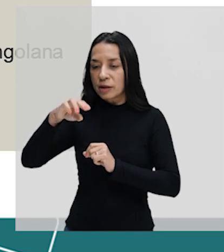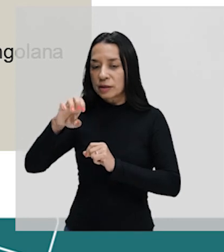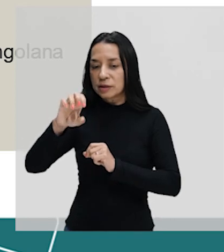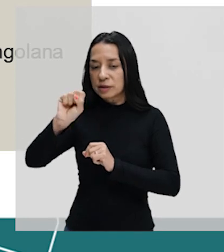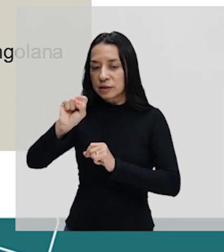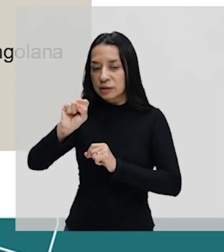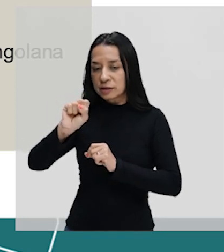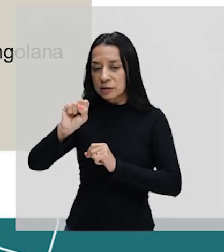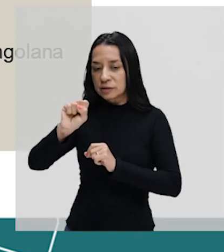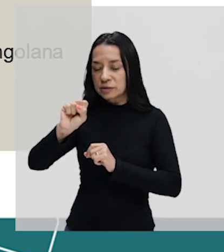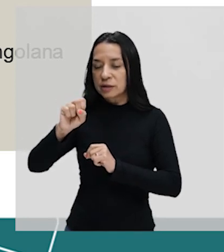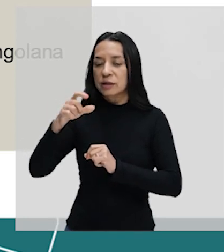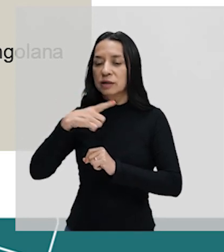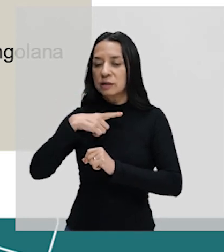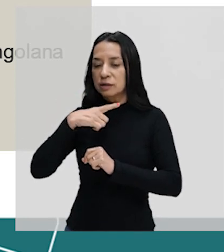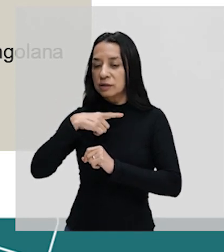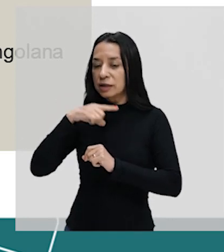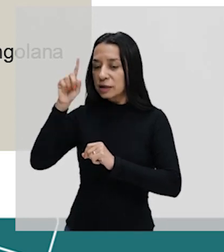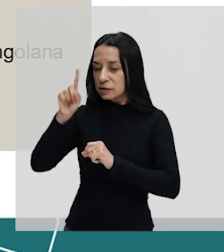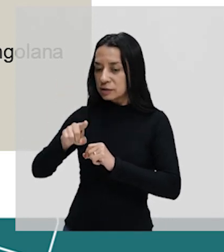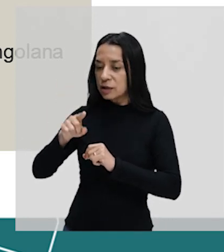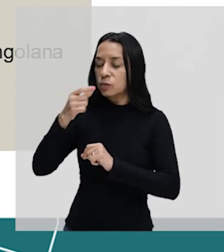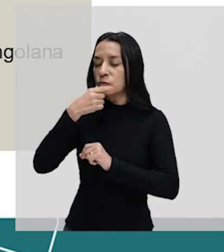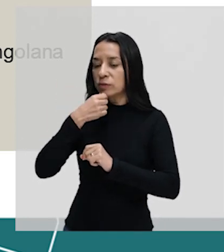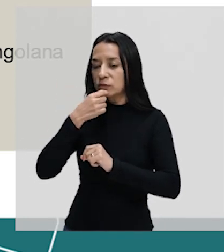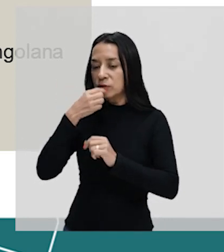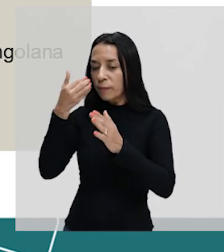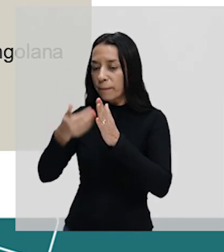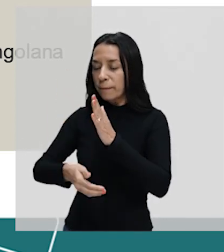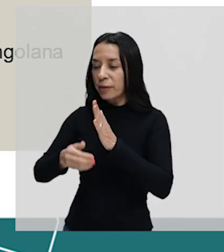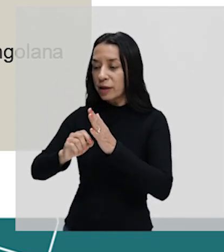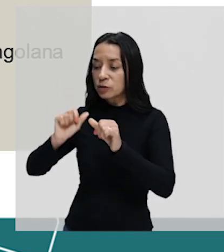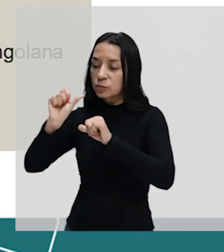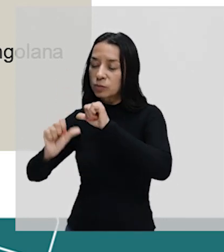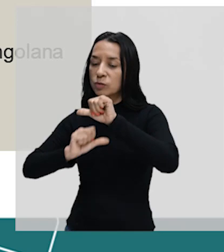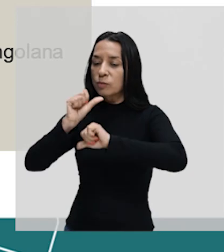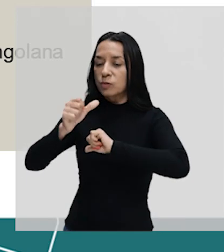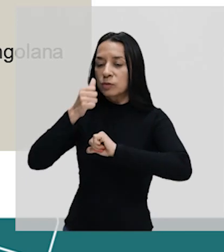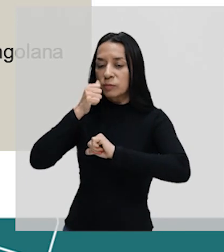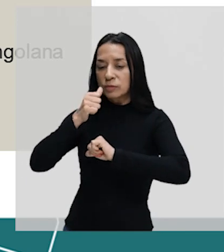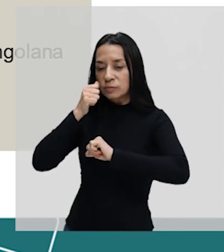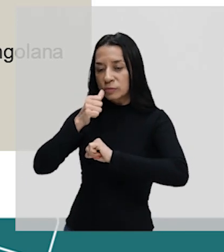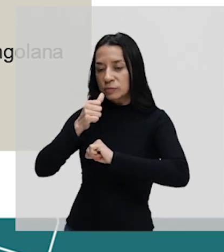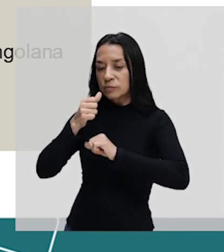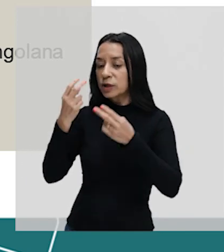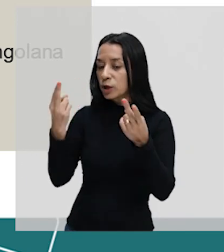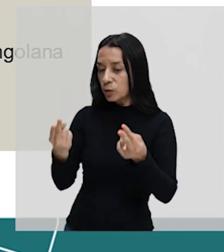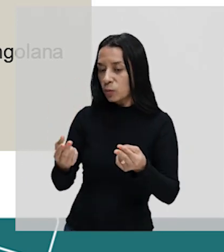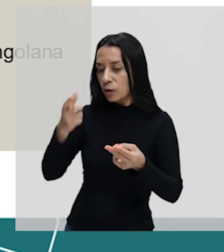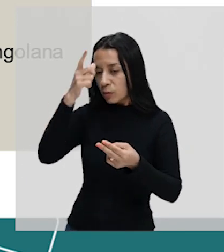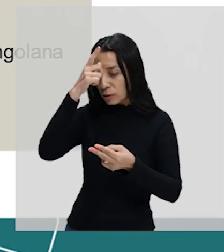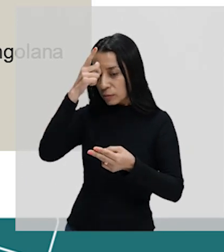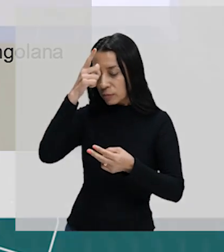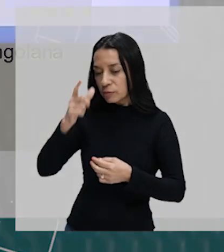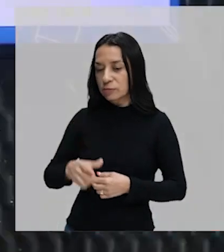masculino e ele perde quando vai para o feminino. A mesma coisa alemã. Angola,